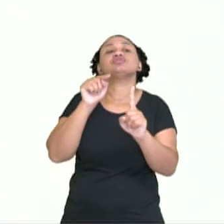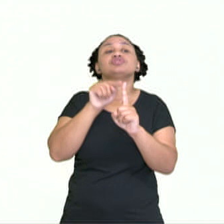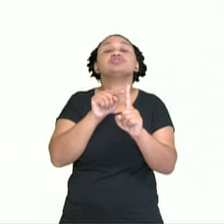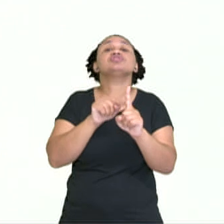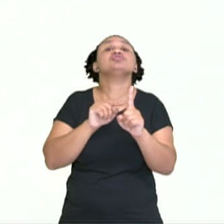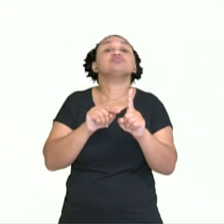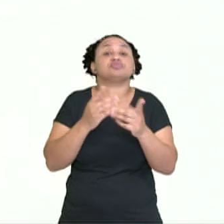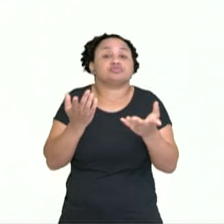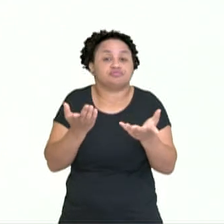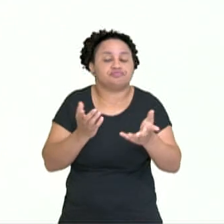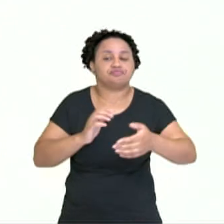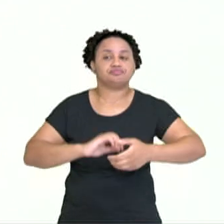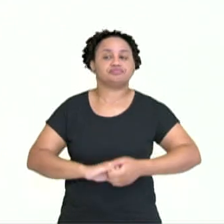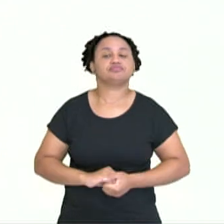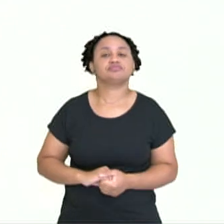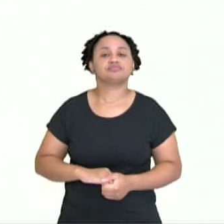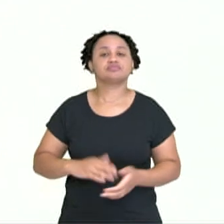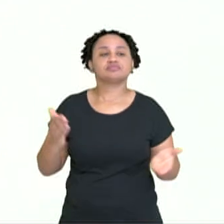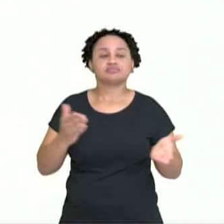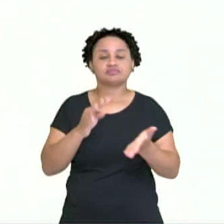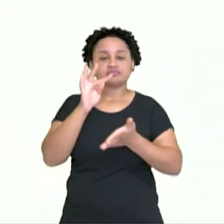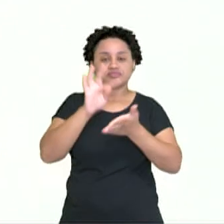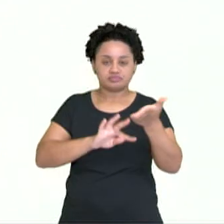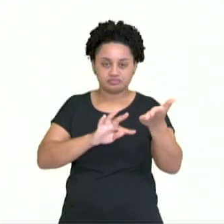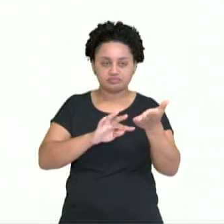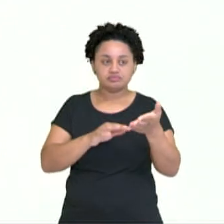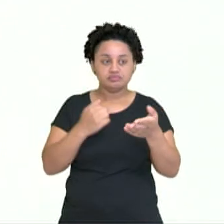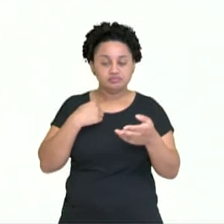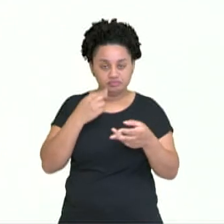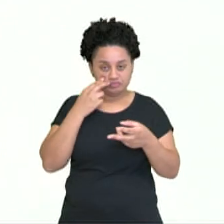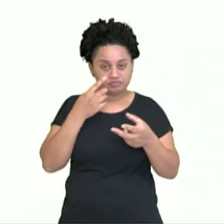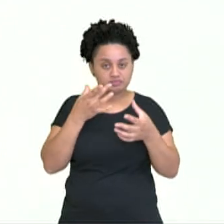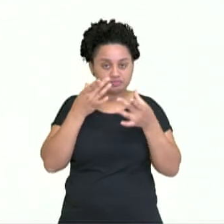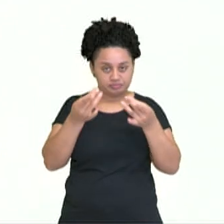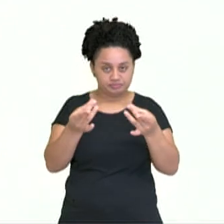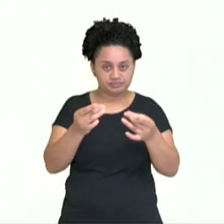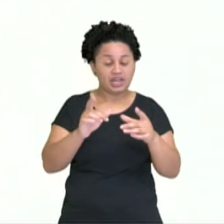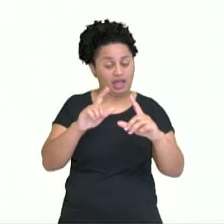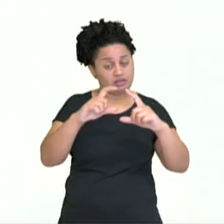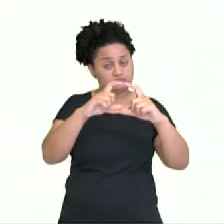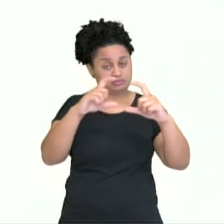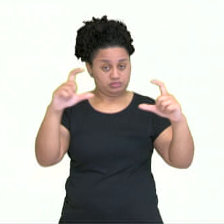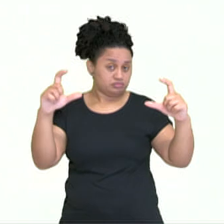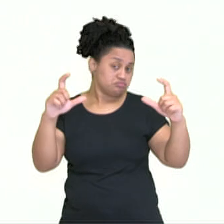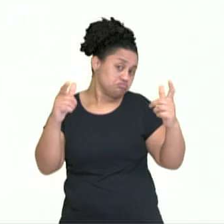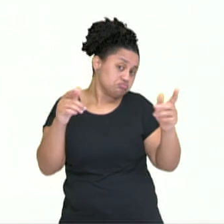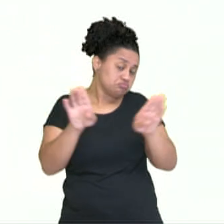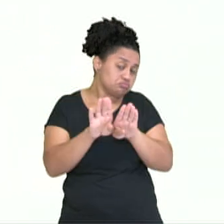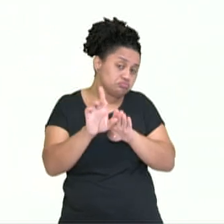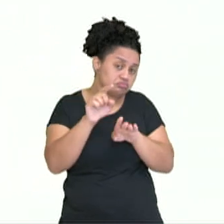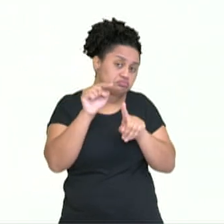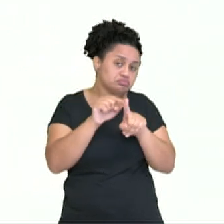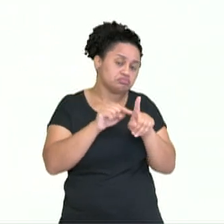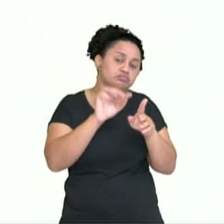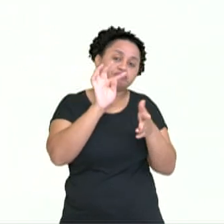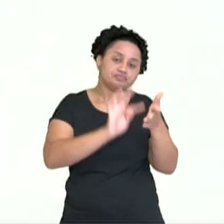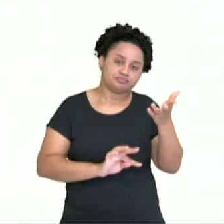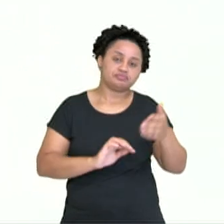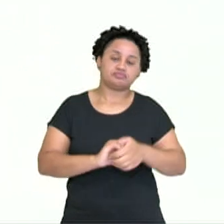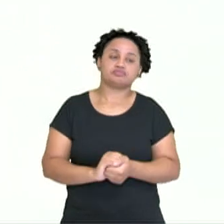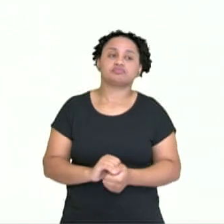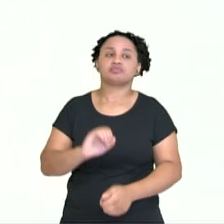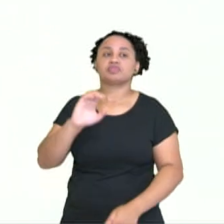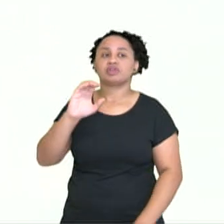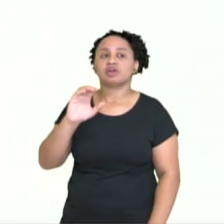seguir. Agora aqui no nosso texto, pessoal, preste atenção. Na verdade, uma tirinha, que também é um texto, né? Do